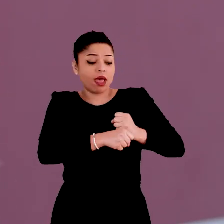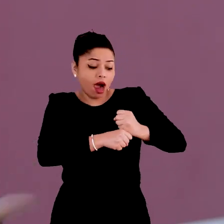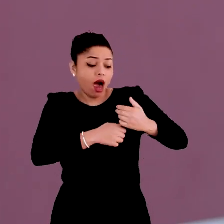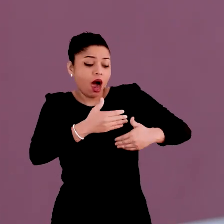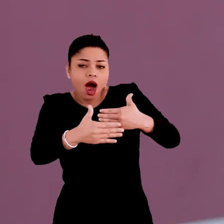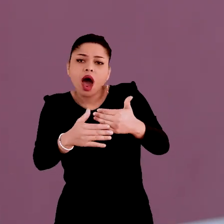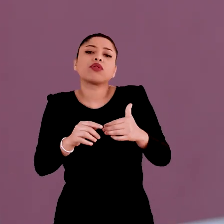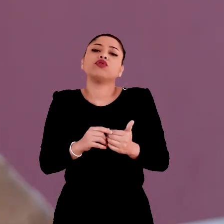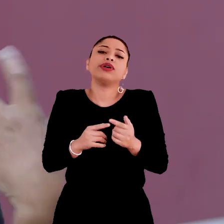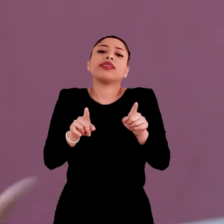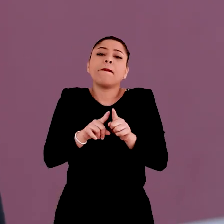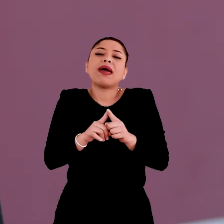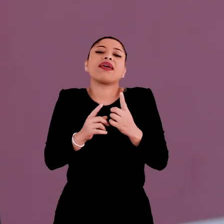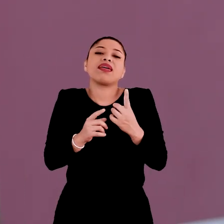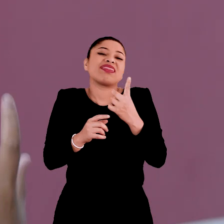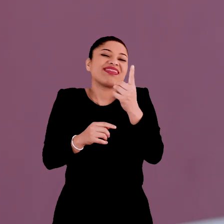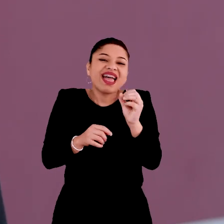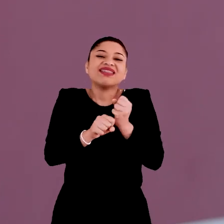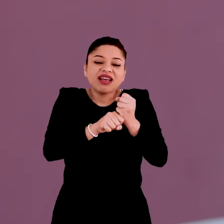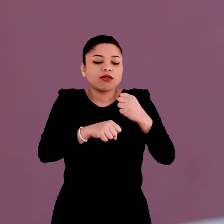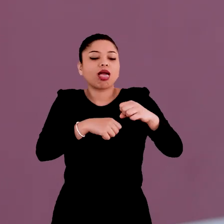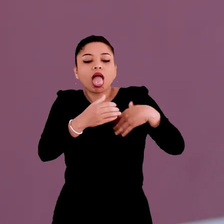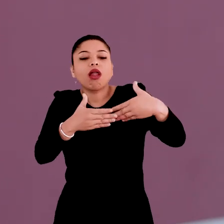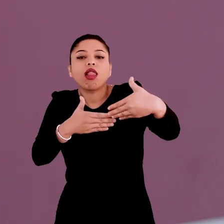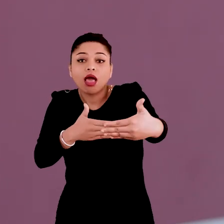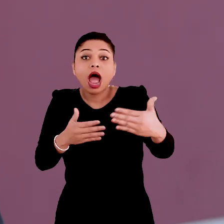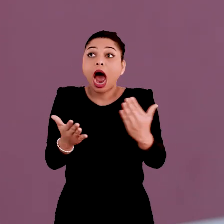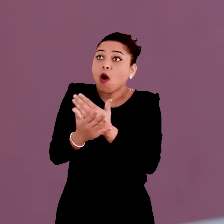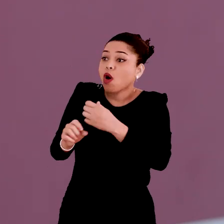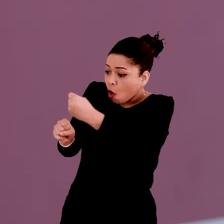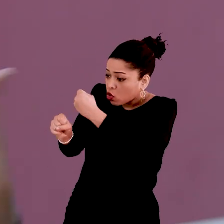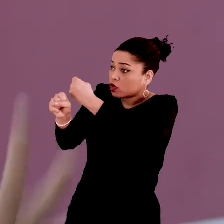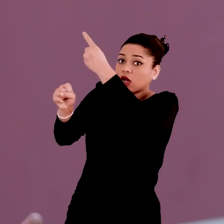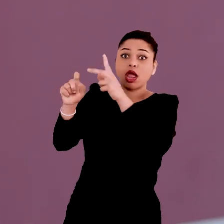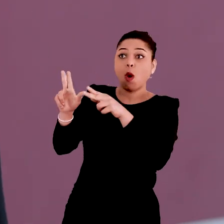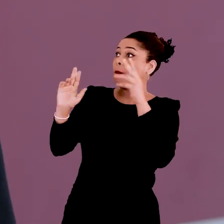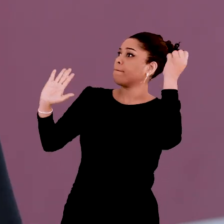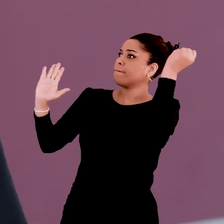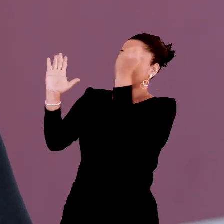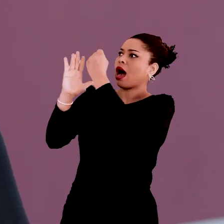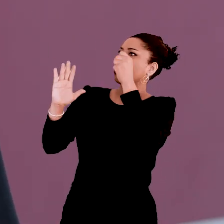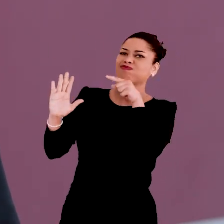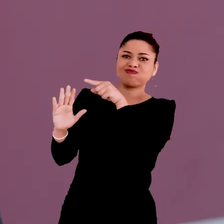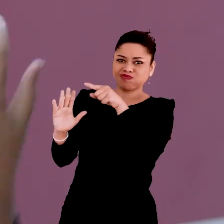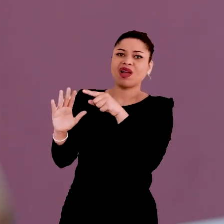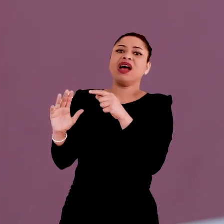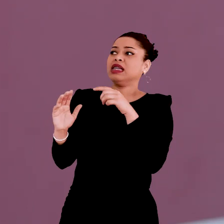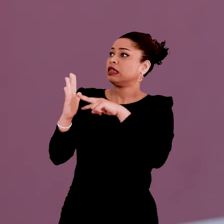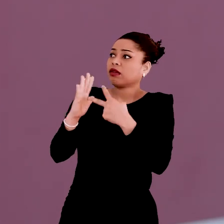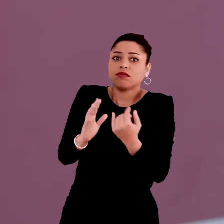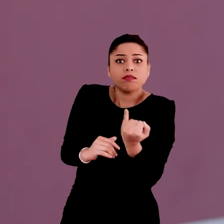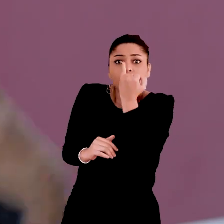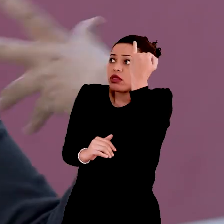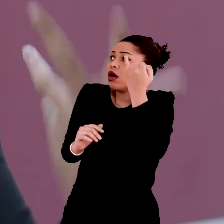que são emblemáticas, há construções que têm um significado muito importante para os diferentes territórios. Então, de que forma